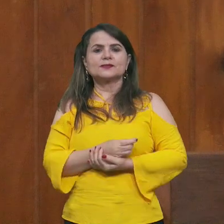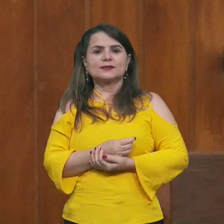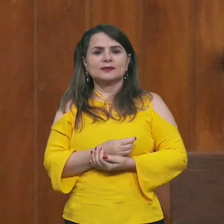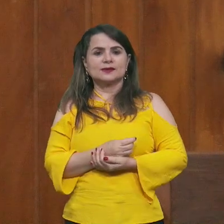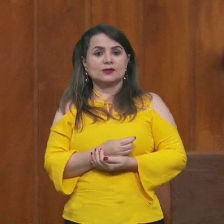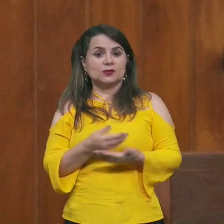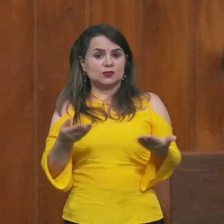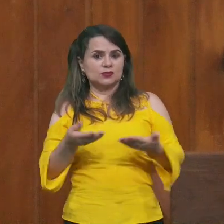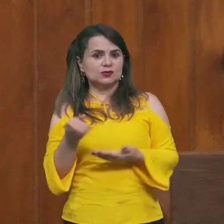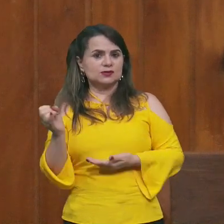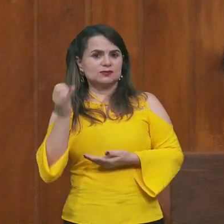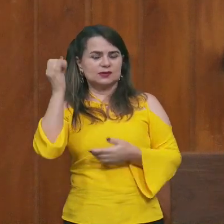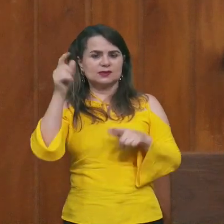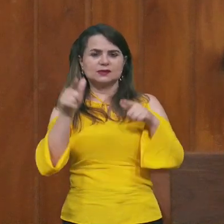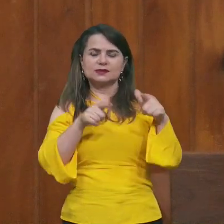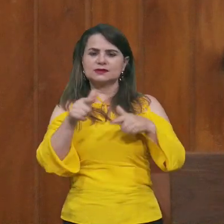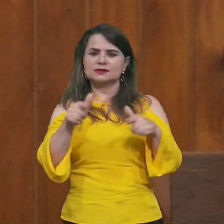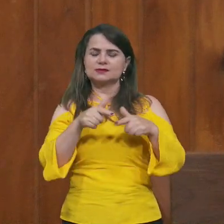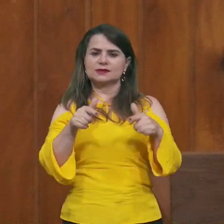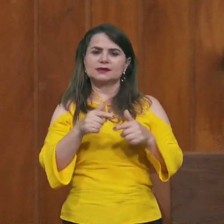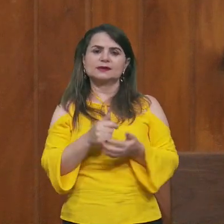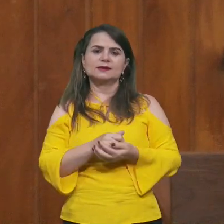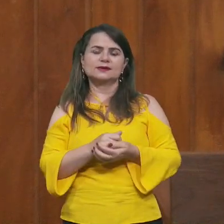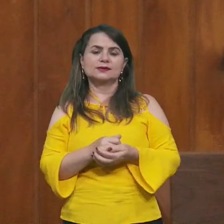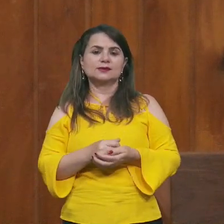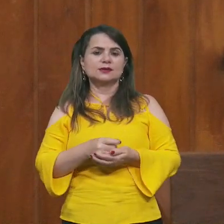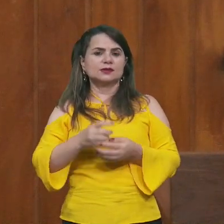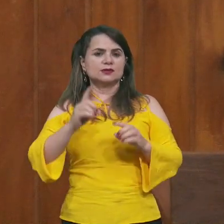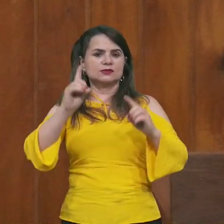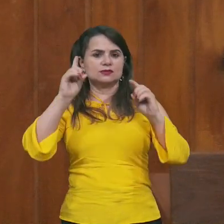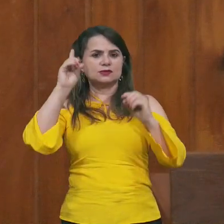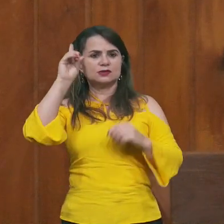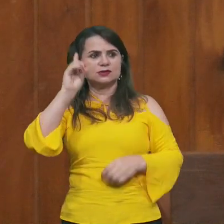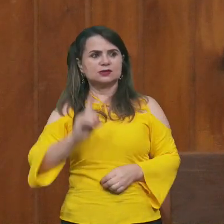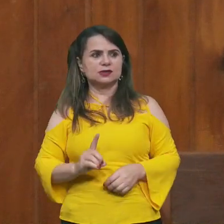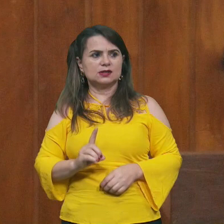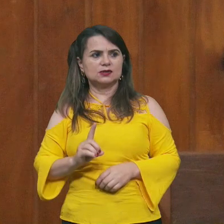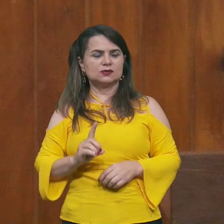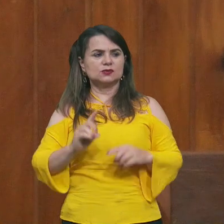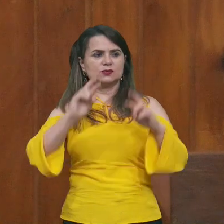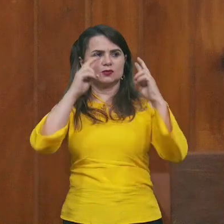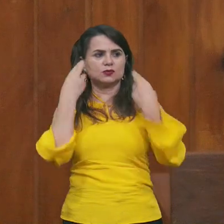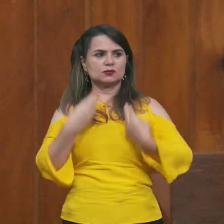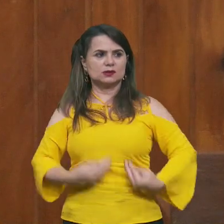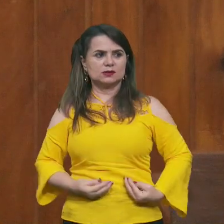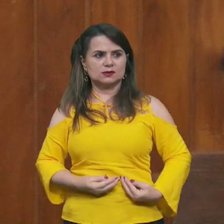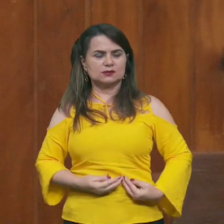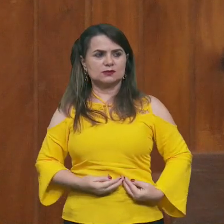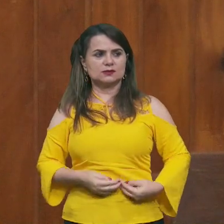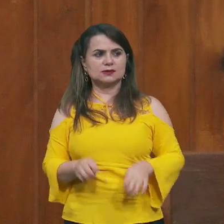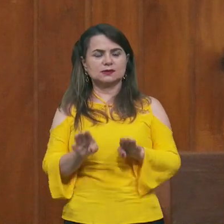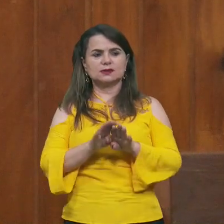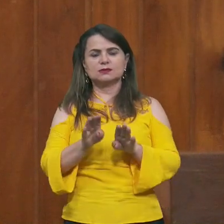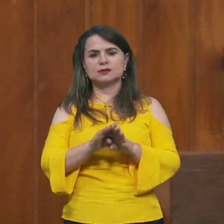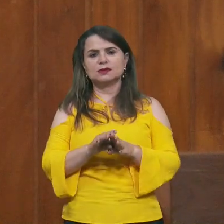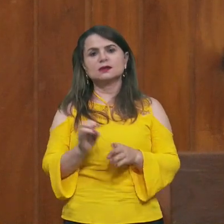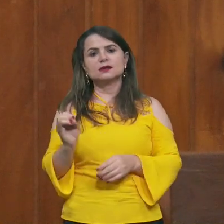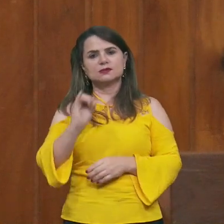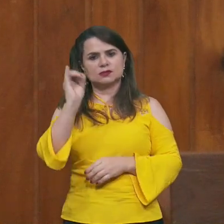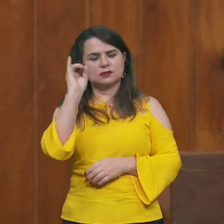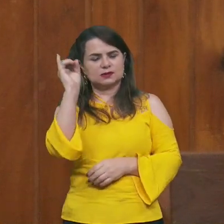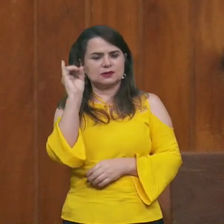por esse importante trabalho que desenvolve também aos direitos humanos, que também é voltado também a